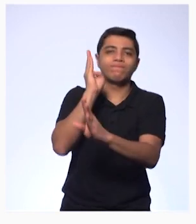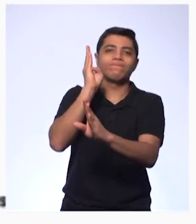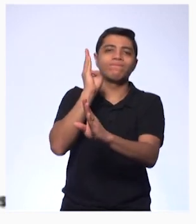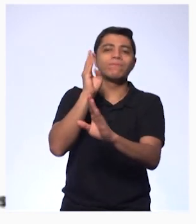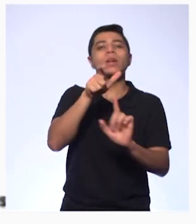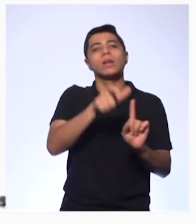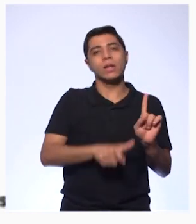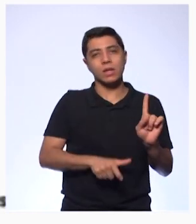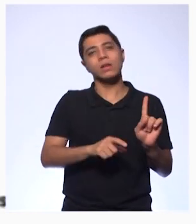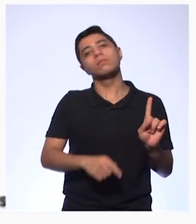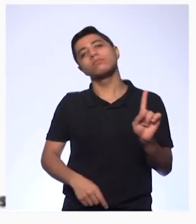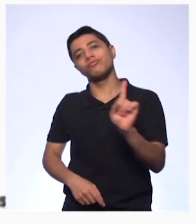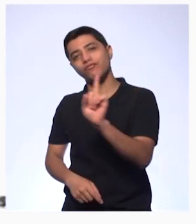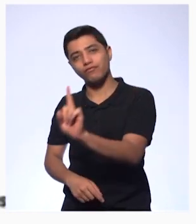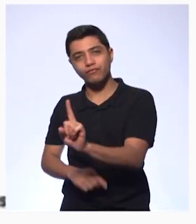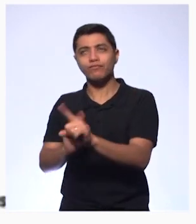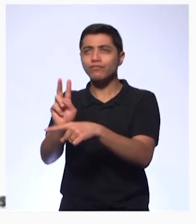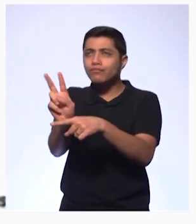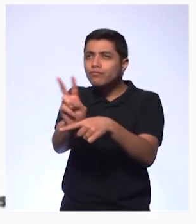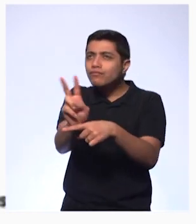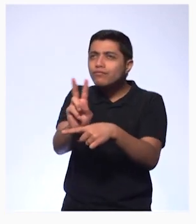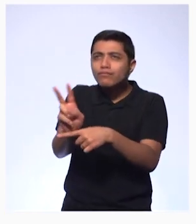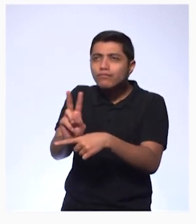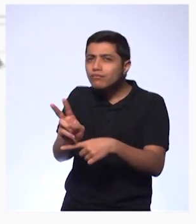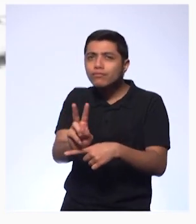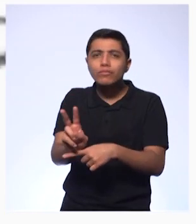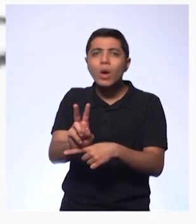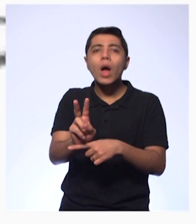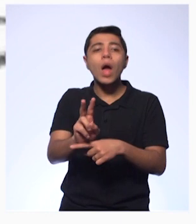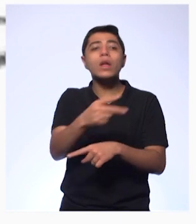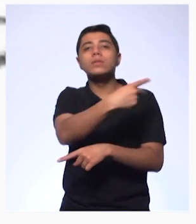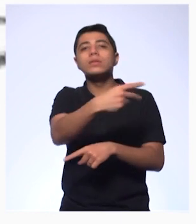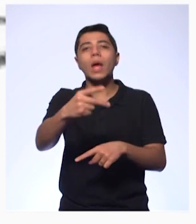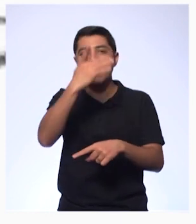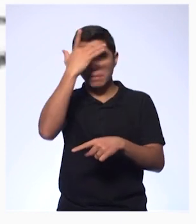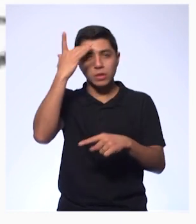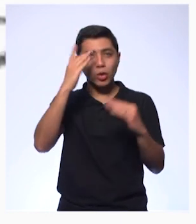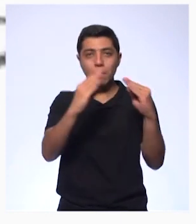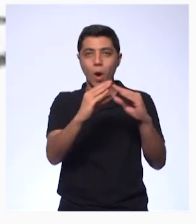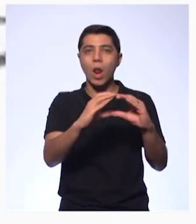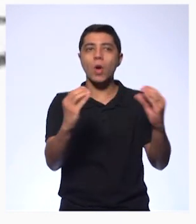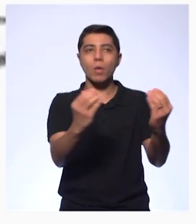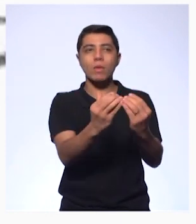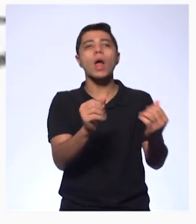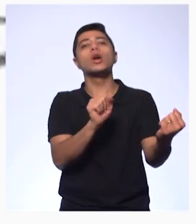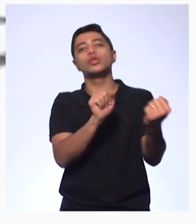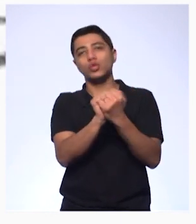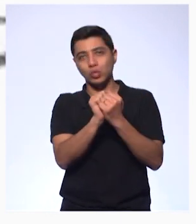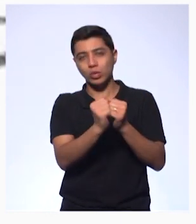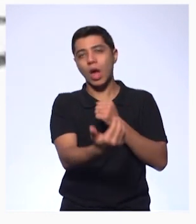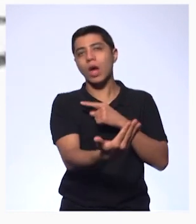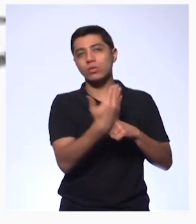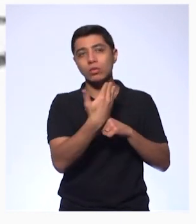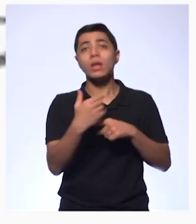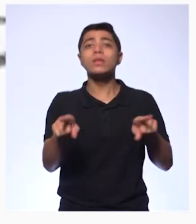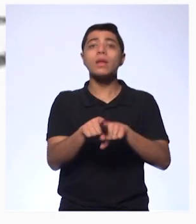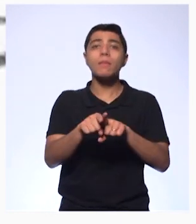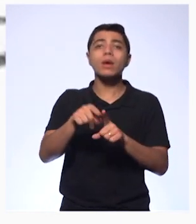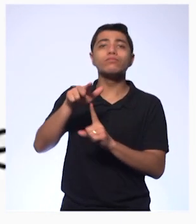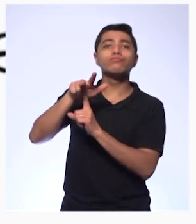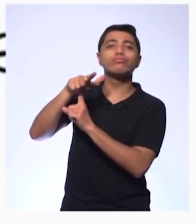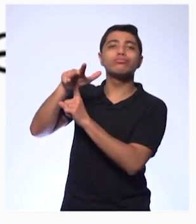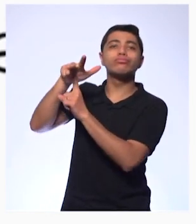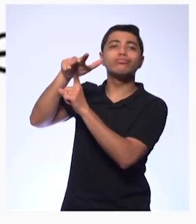campo, geralmente acompanhadas por moradores das comunidades e com o auxílio de imagens de alta resolução obtidas com o uso de drones e